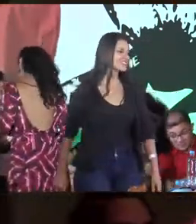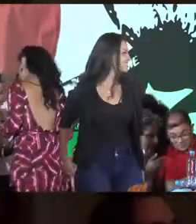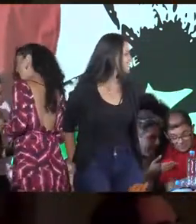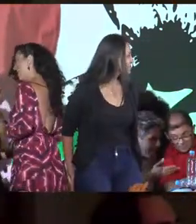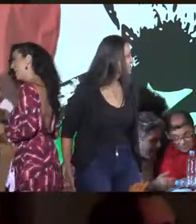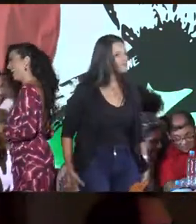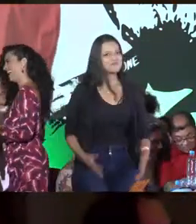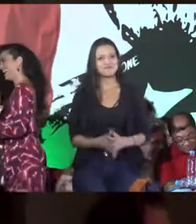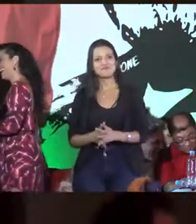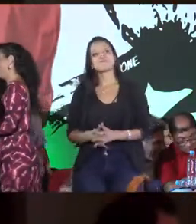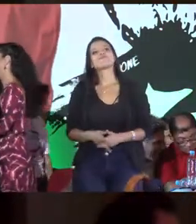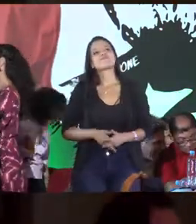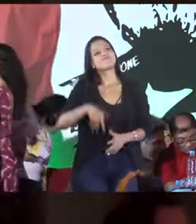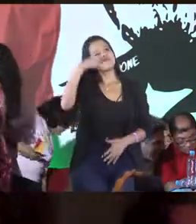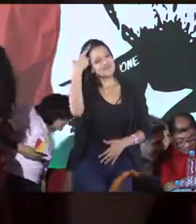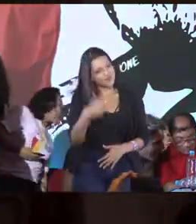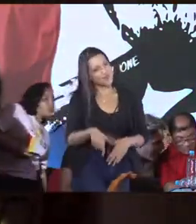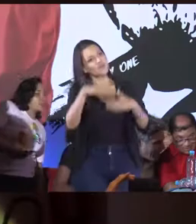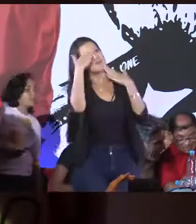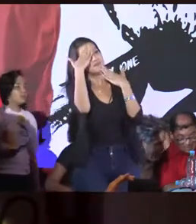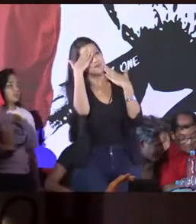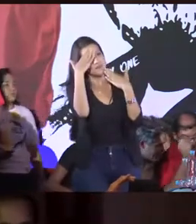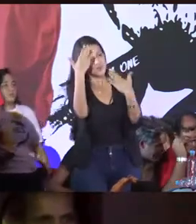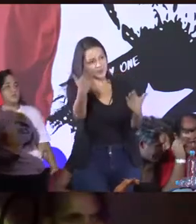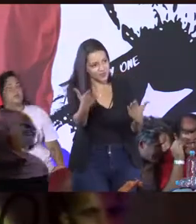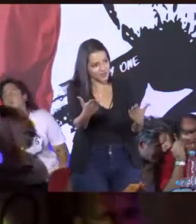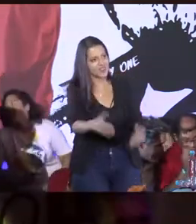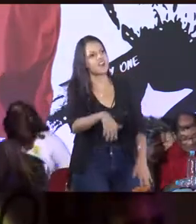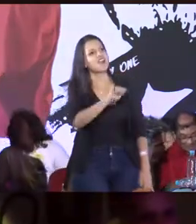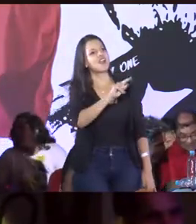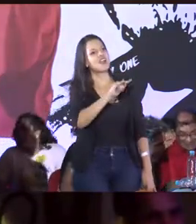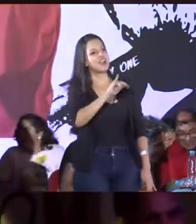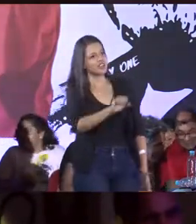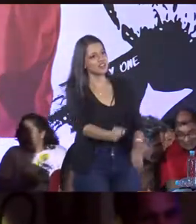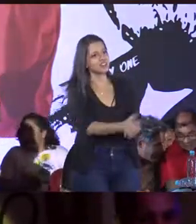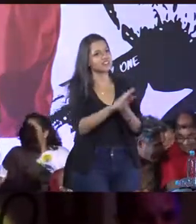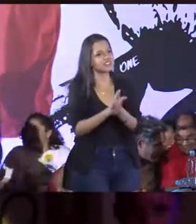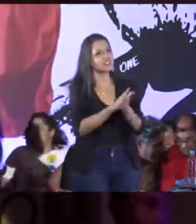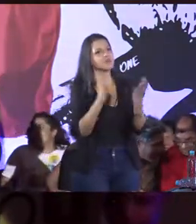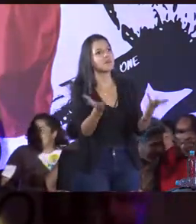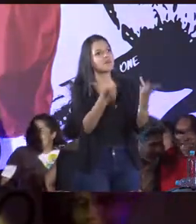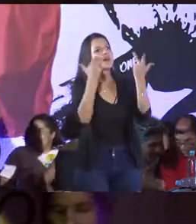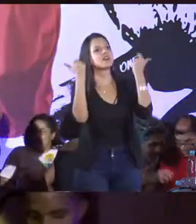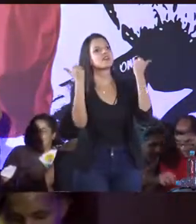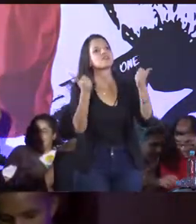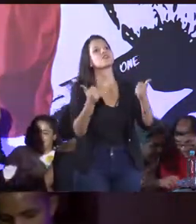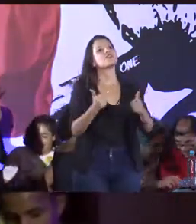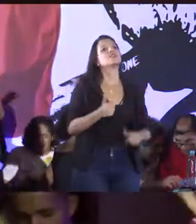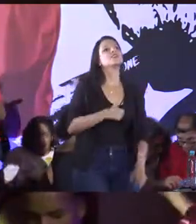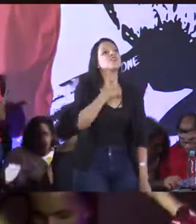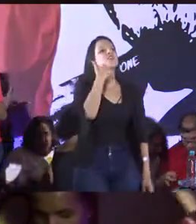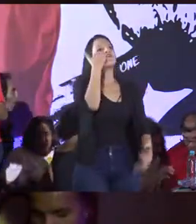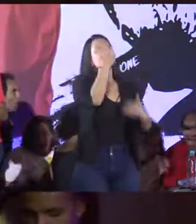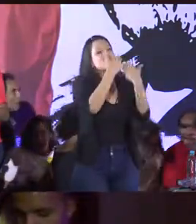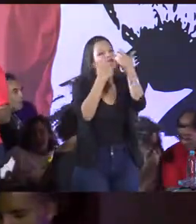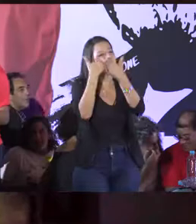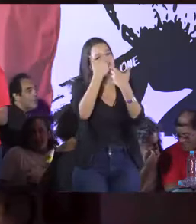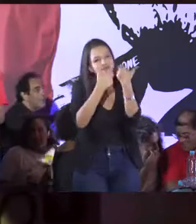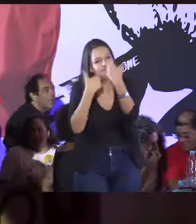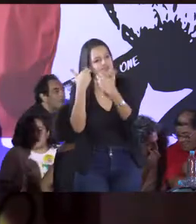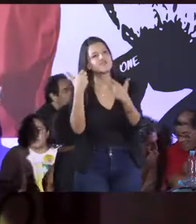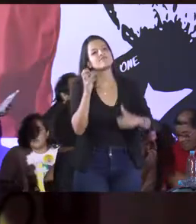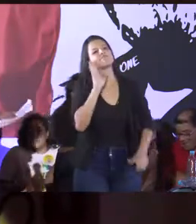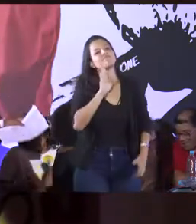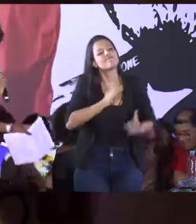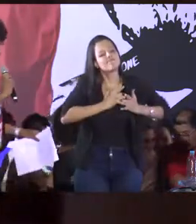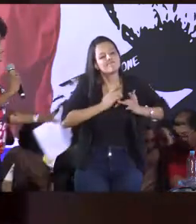Mais uma vez, muito obrigada, Aline, por esse lindo samba, pela sua voz, pela sua generosidade.